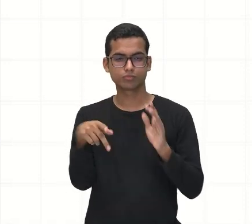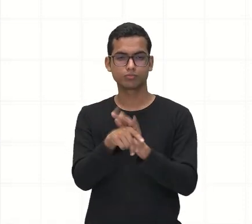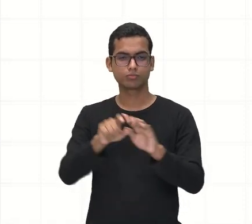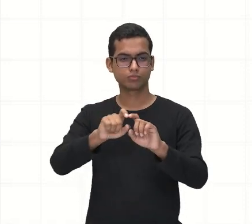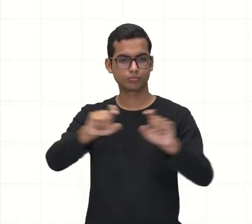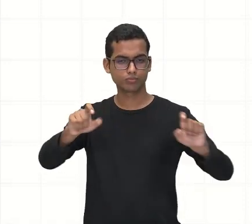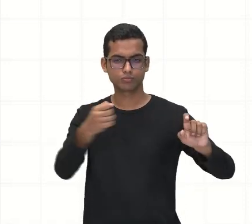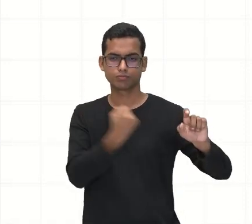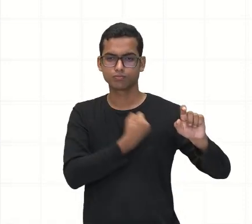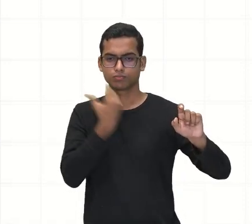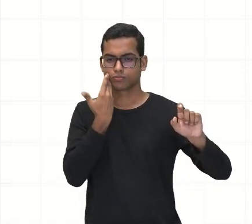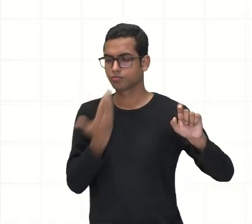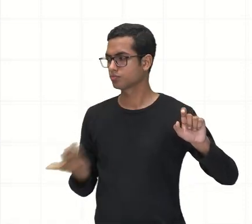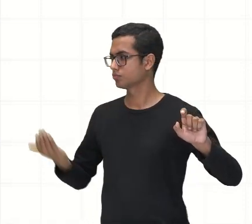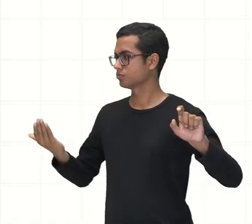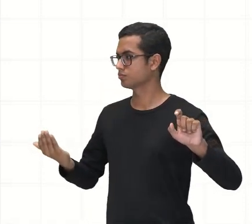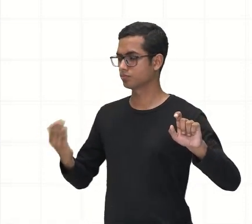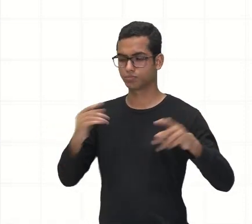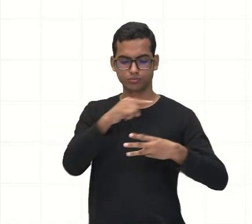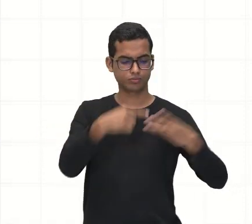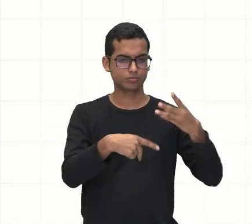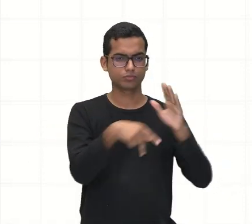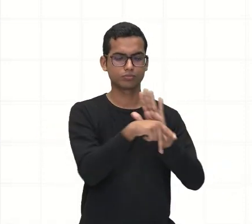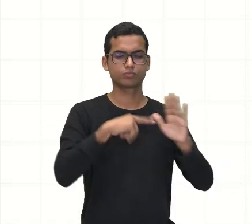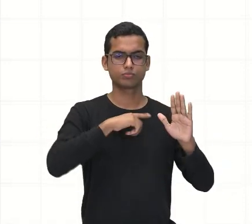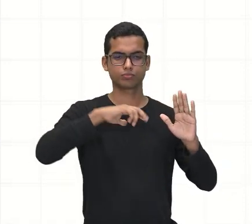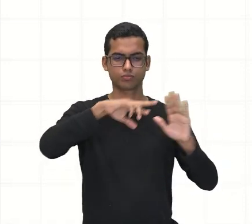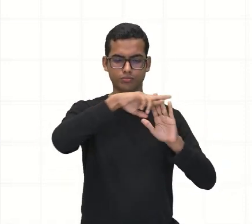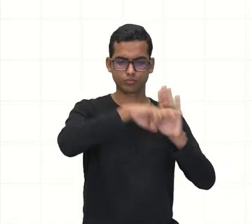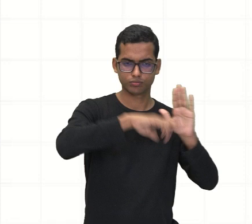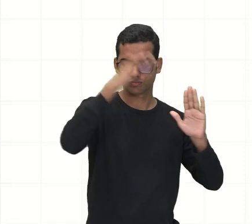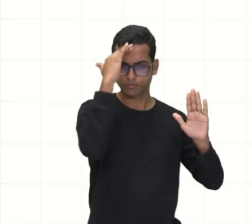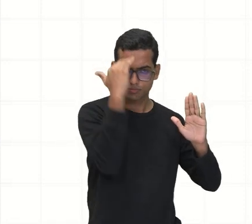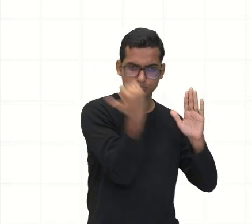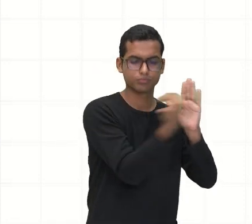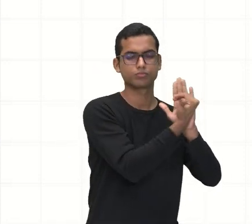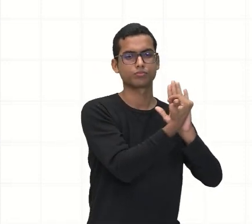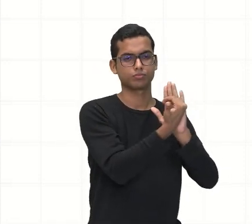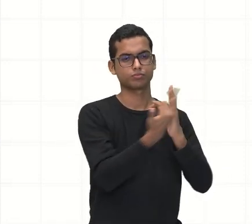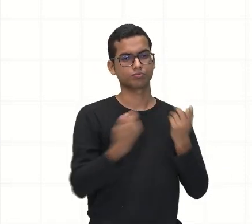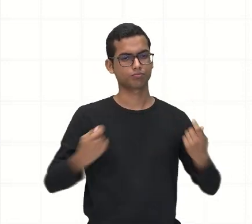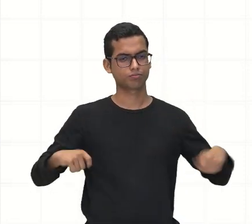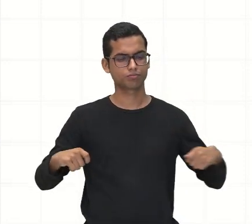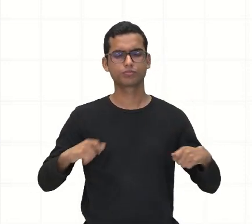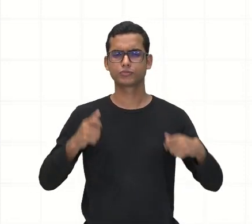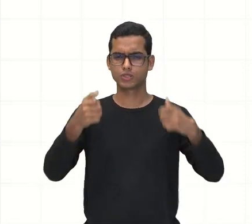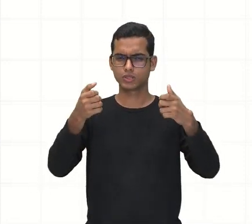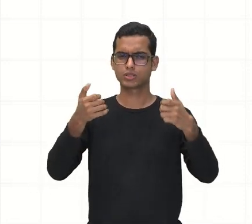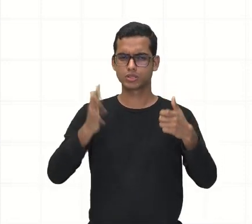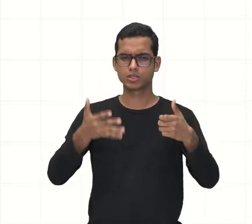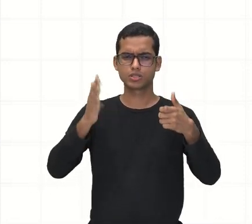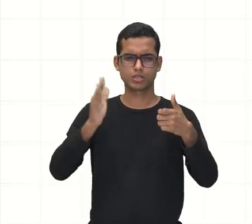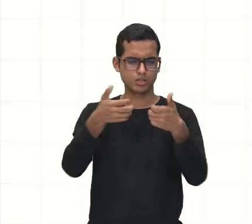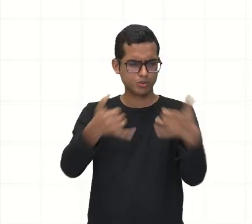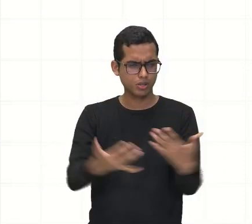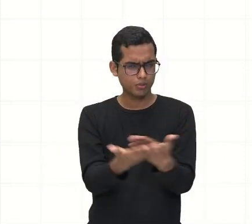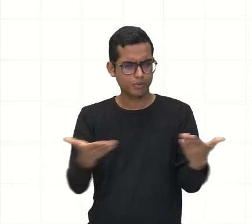expressão numérica, obedecendo as regras, as quais eu acabei de falar para você, tá